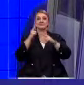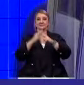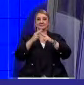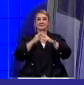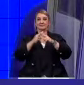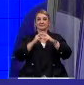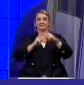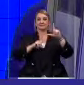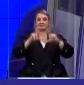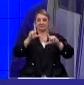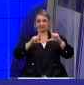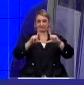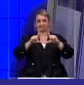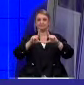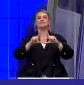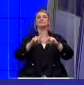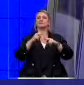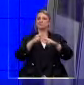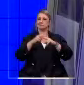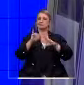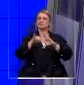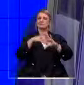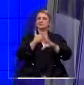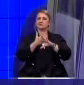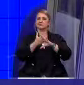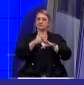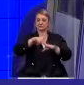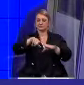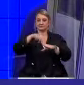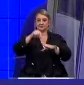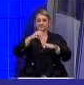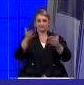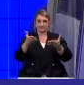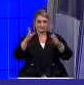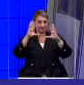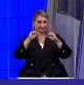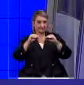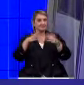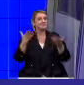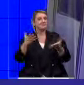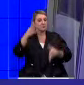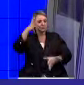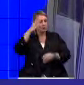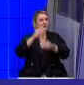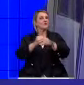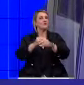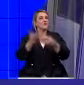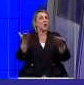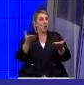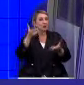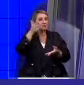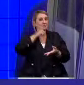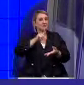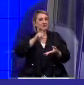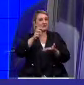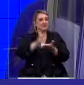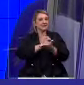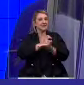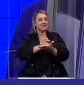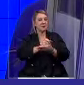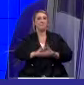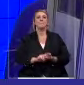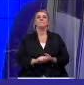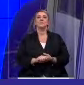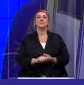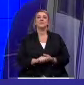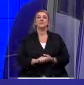e no YouTube, para os demais sorteios desta noite. E aí, o prêmio está acumulado. Será que hoje sai esse prêmio da Quina?